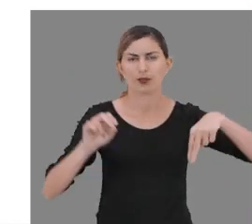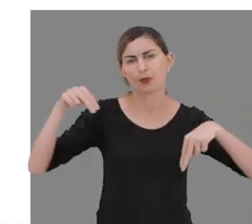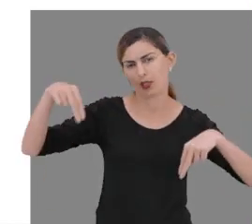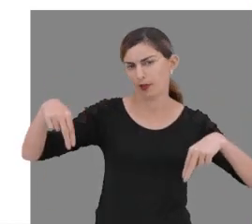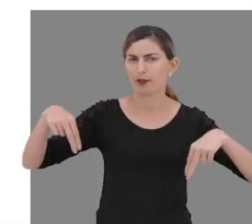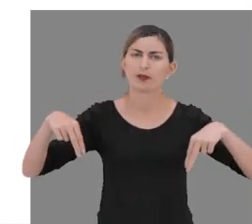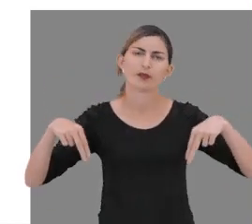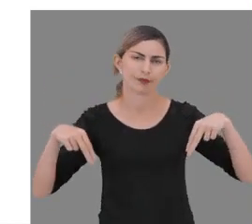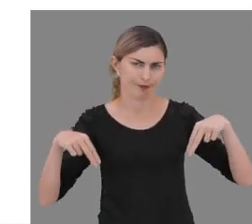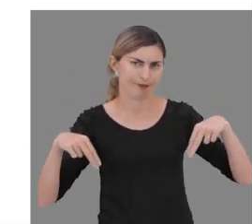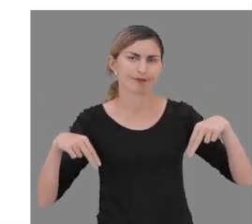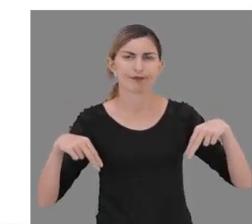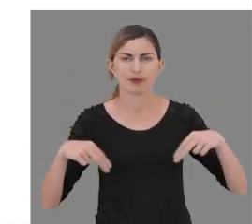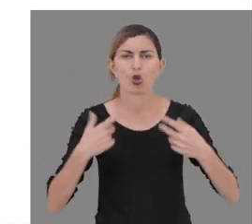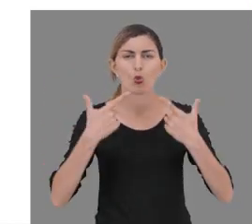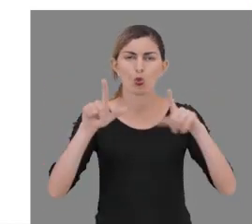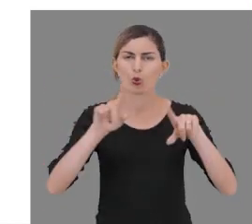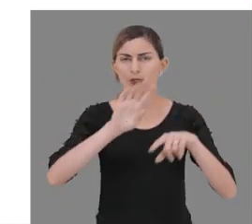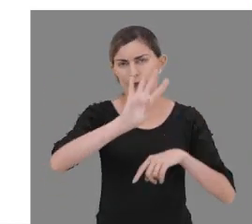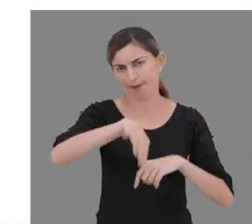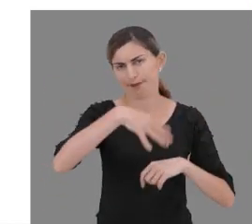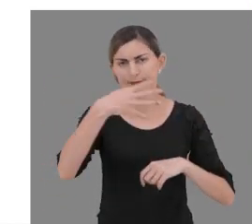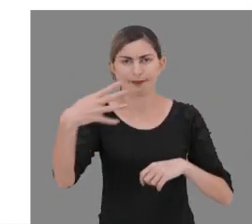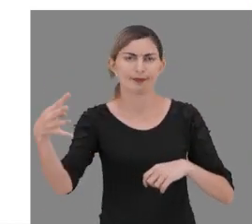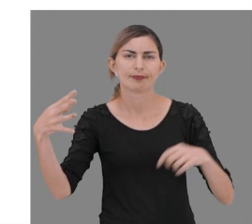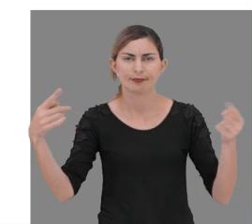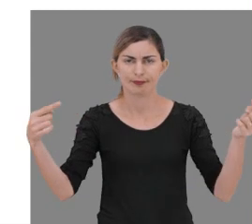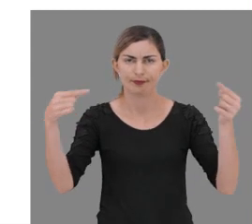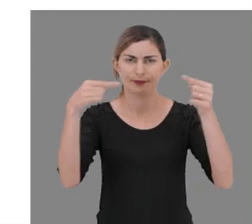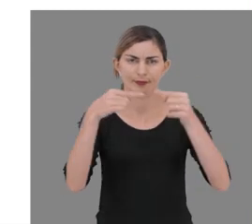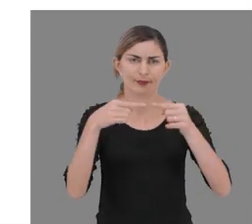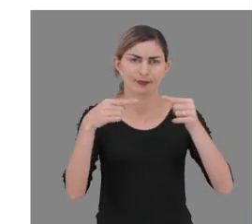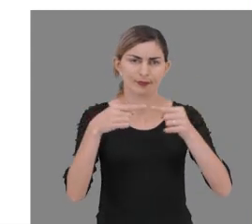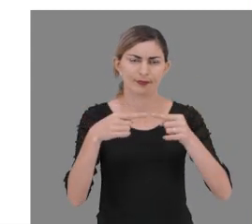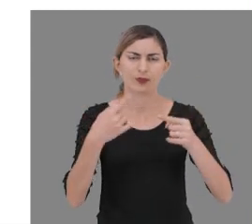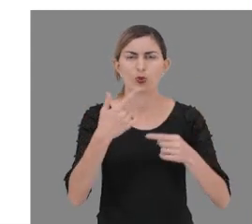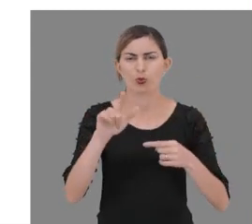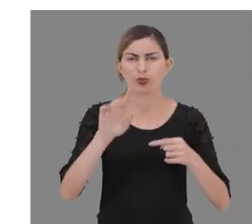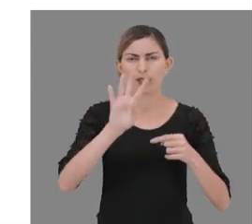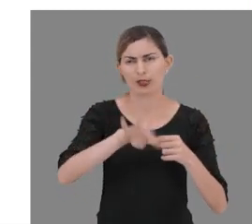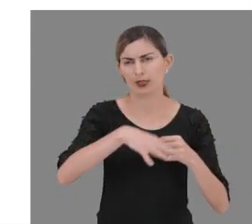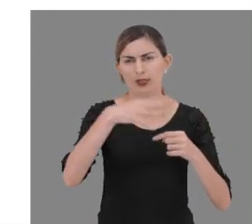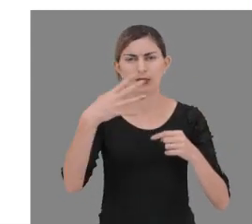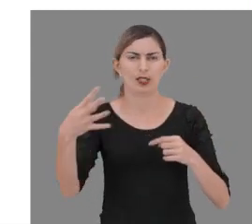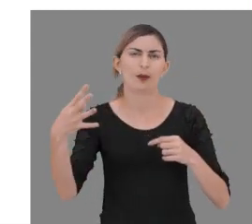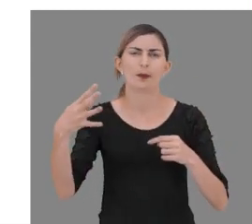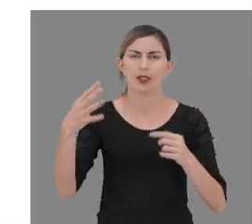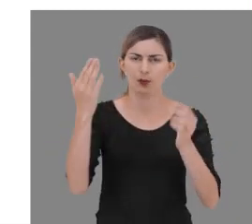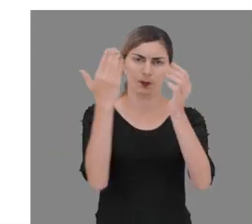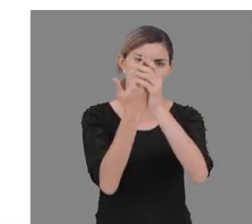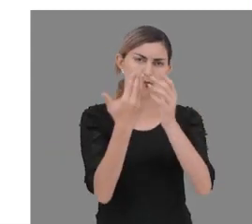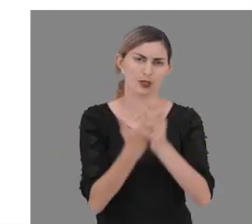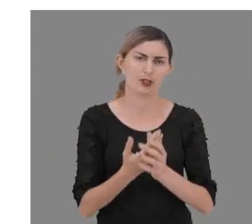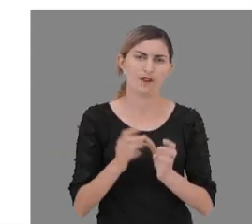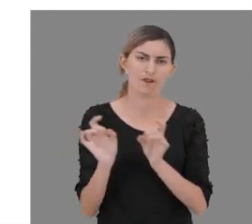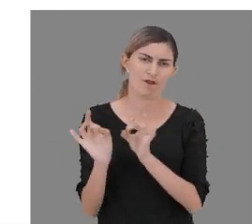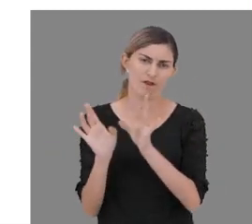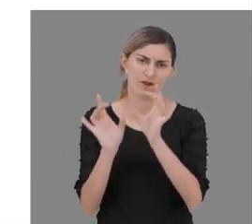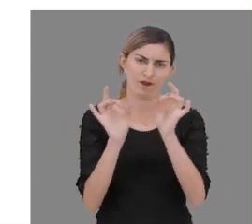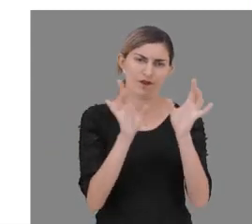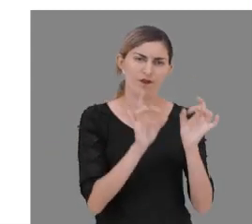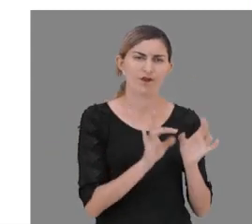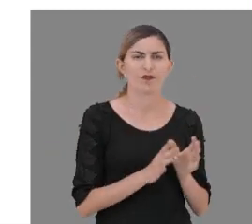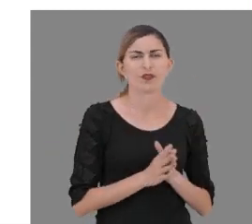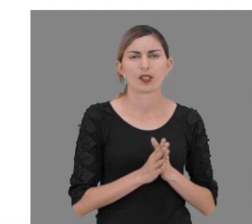N. Nesse caso, existe uma outra tabela atrelada a esse relacionamento, que é a tabela do banco de